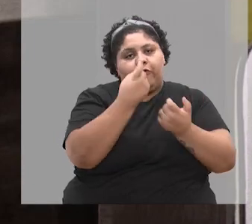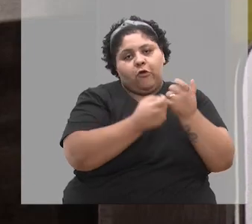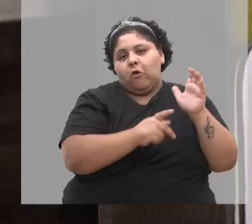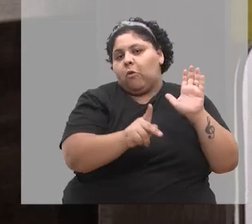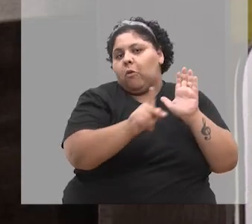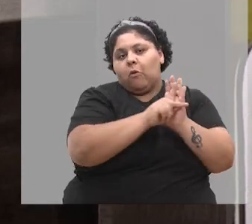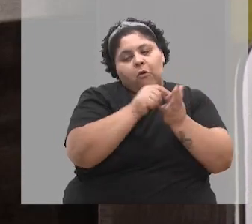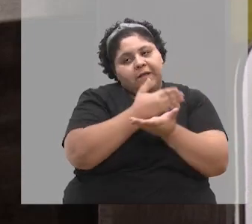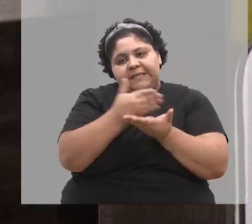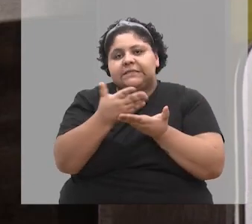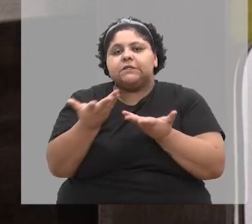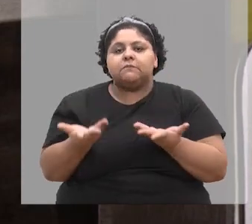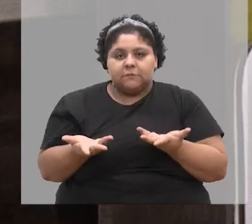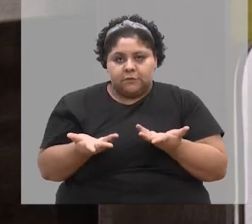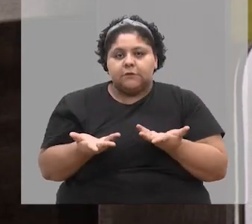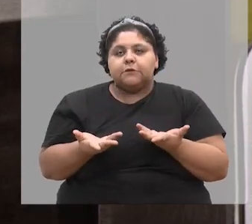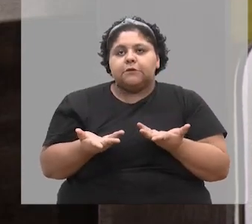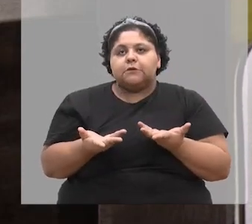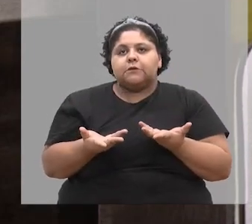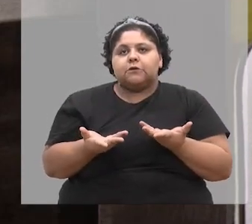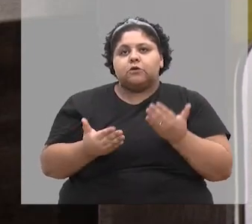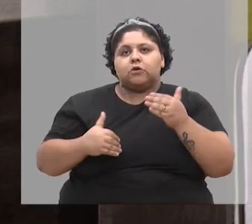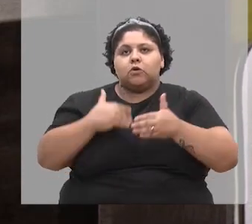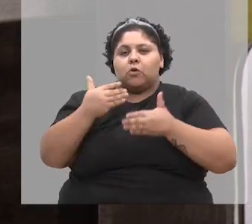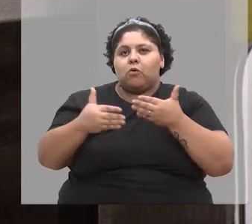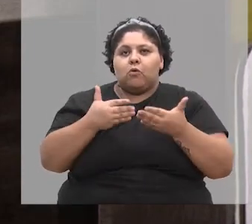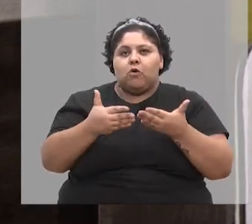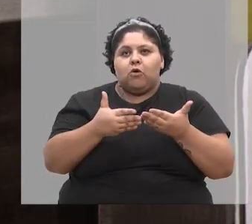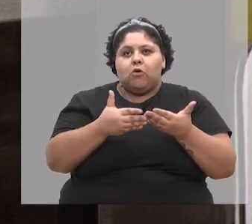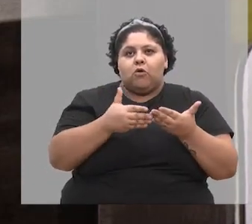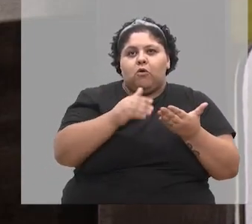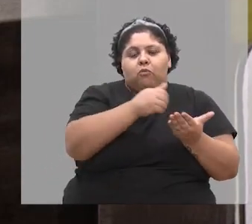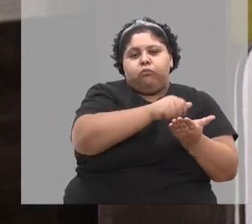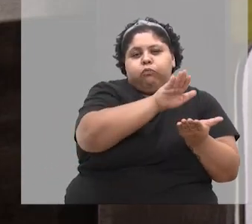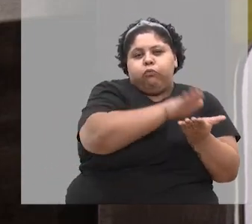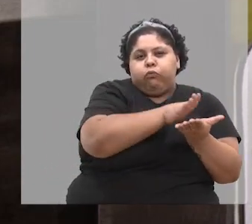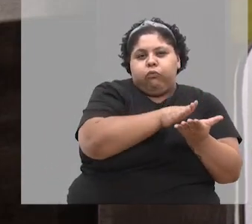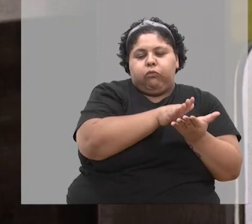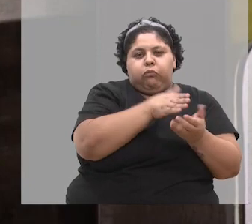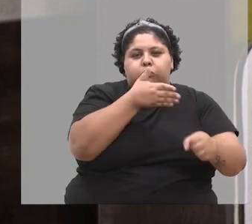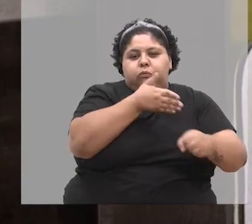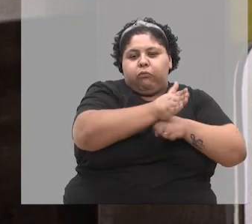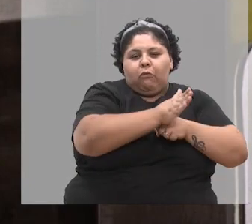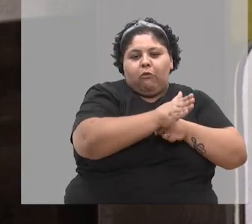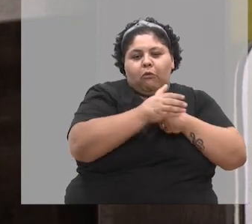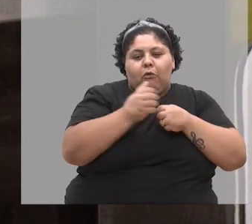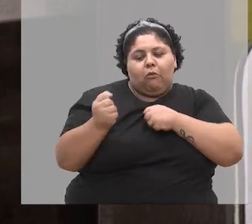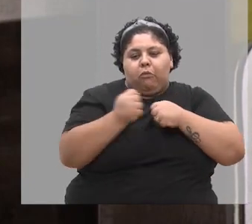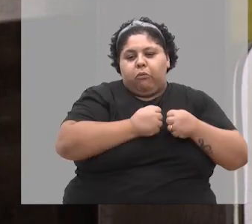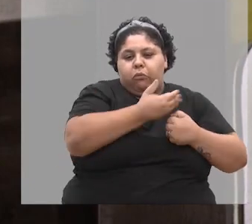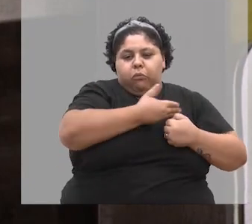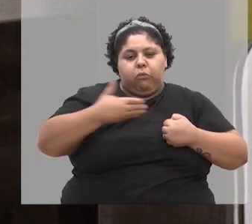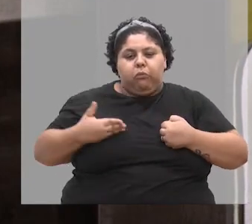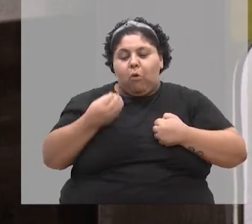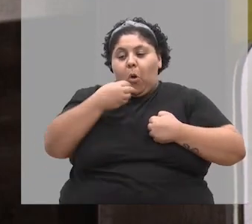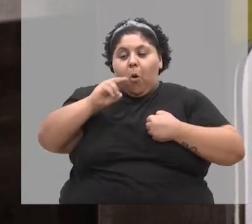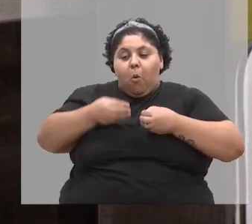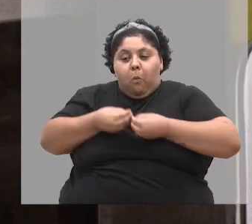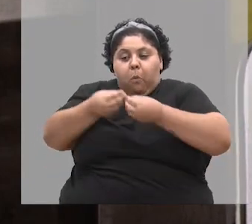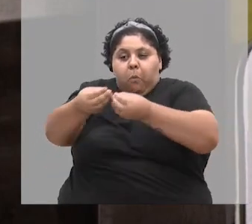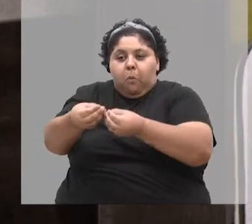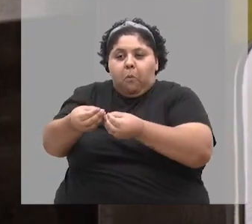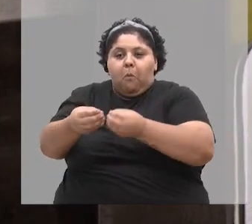podem propor alguns projetos, algumas iniciativas, especialmente quando vai onerar de alguma forma o poder público ou quando ele dá